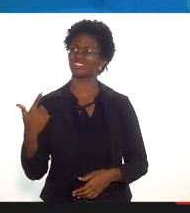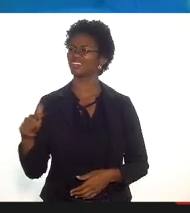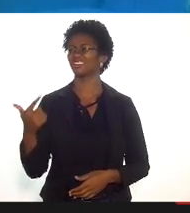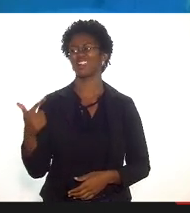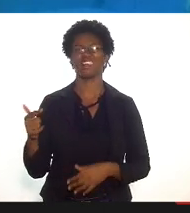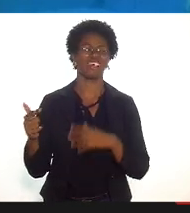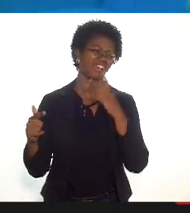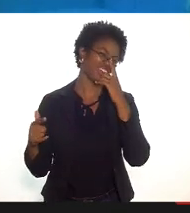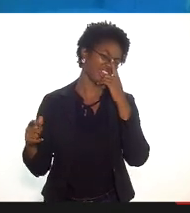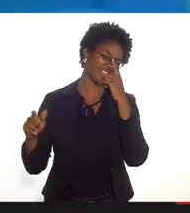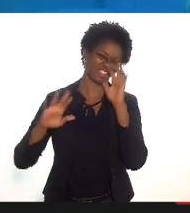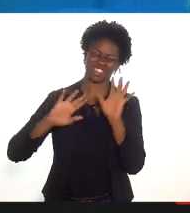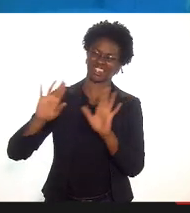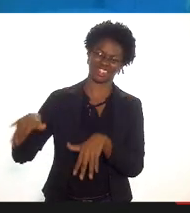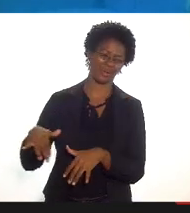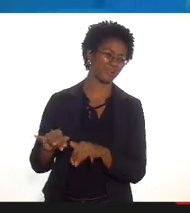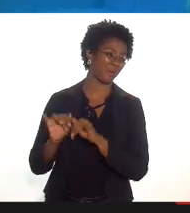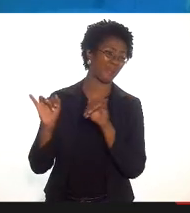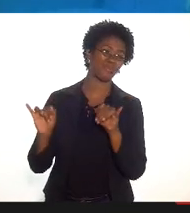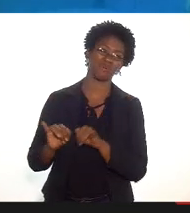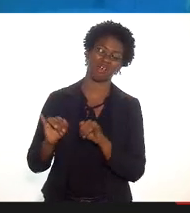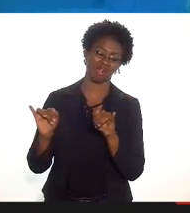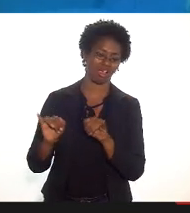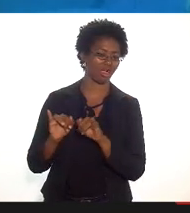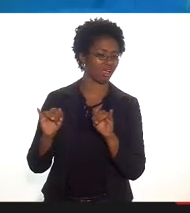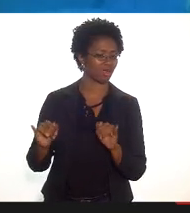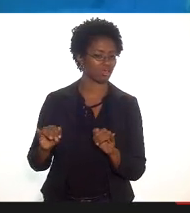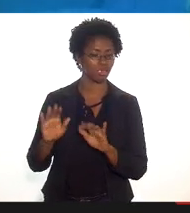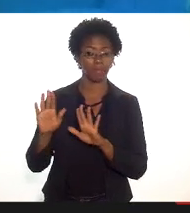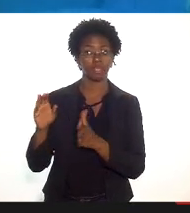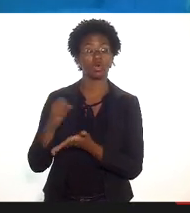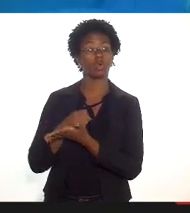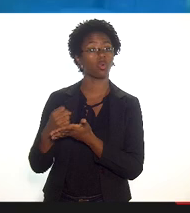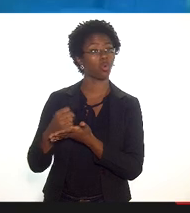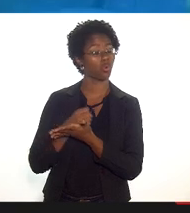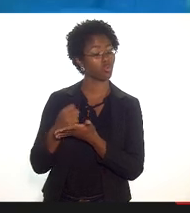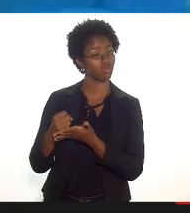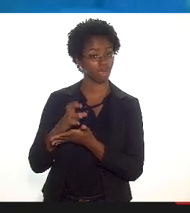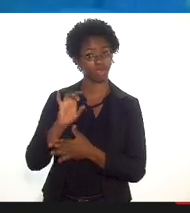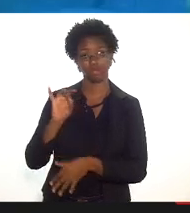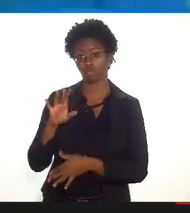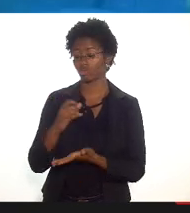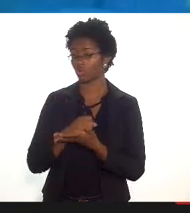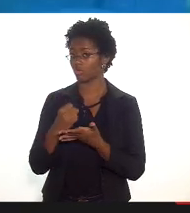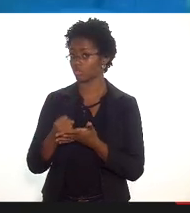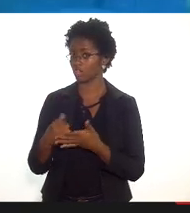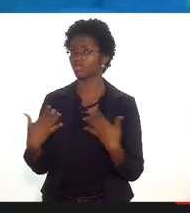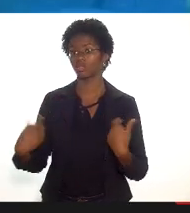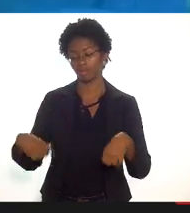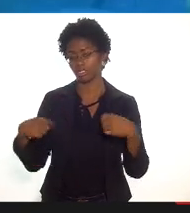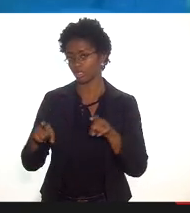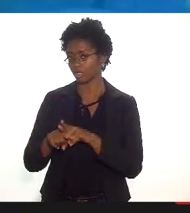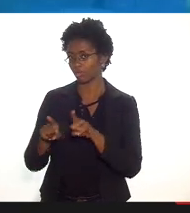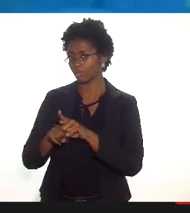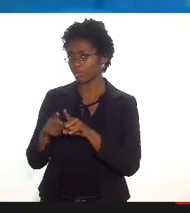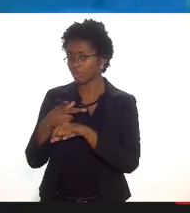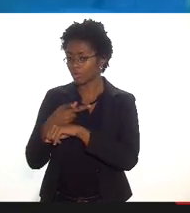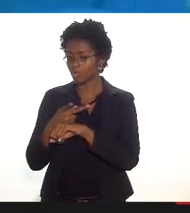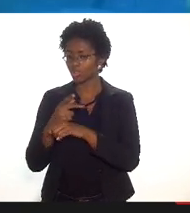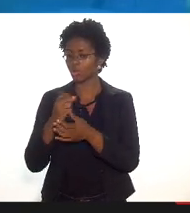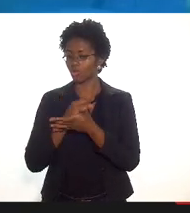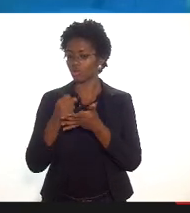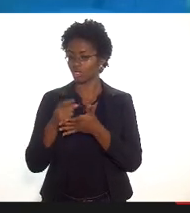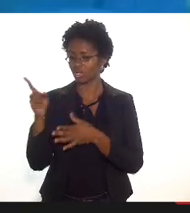nenhuma, e a rede Dó é um contrato, inclusive, nós temos que buscar esse contrato, porque esse contrato ele